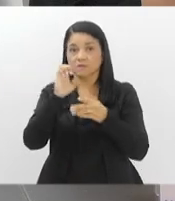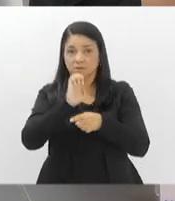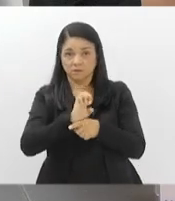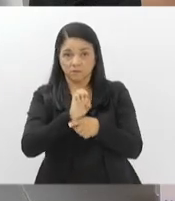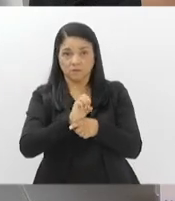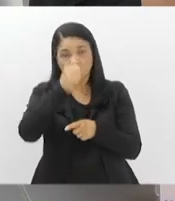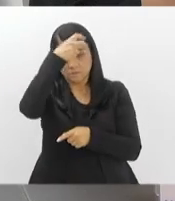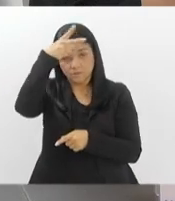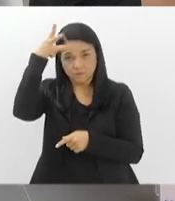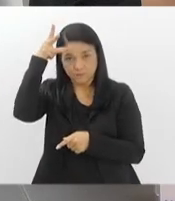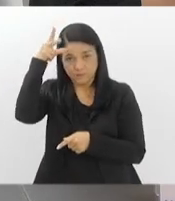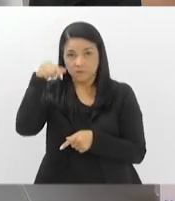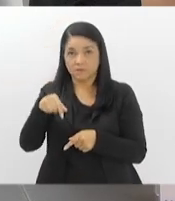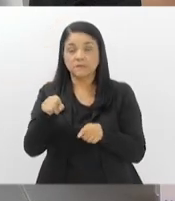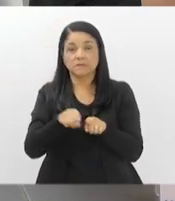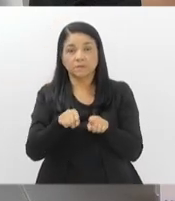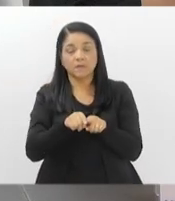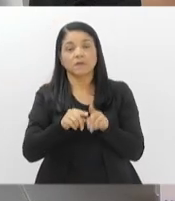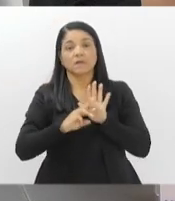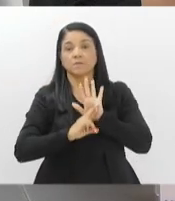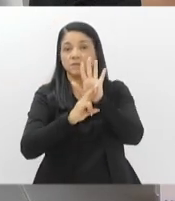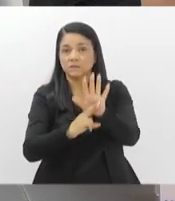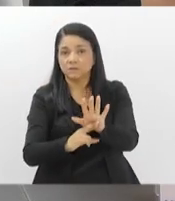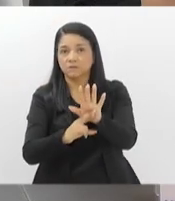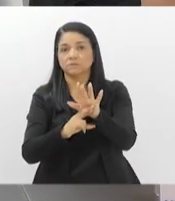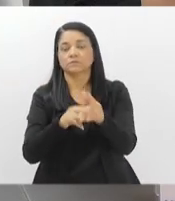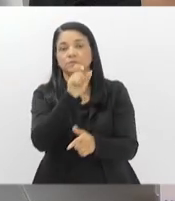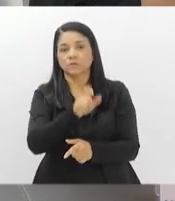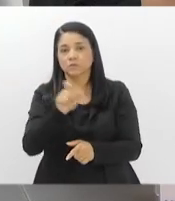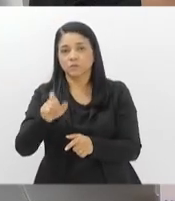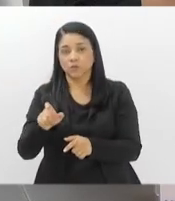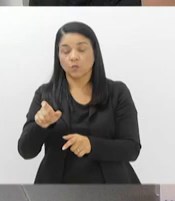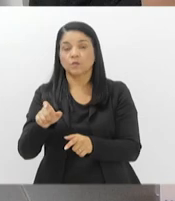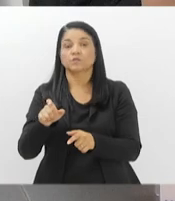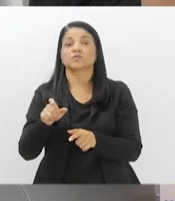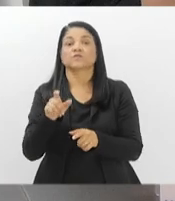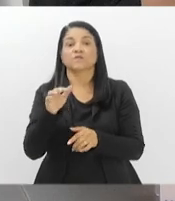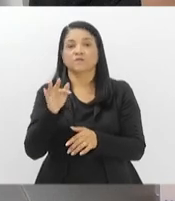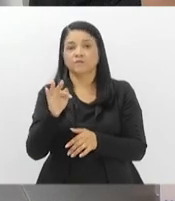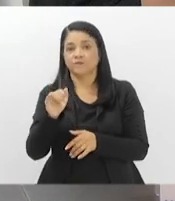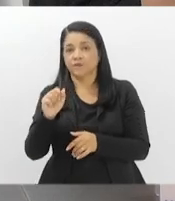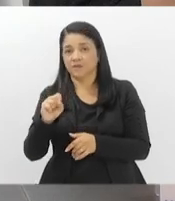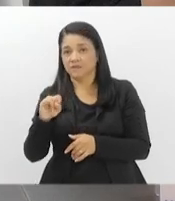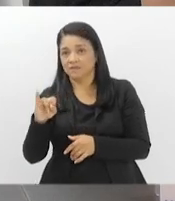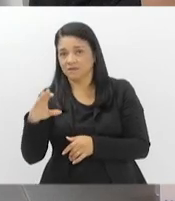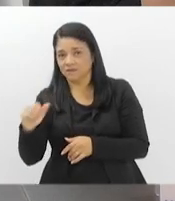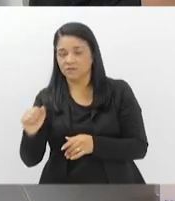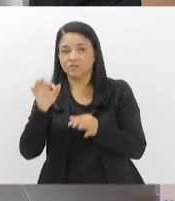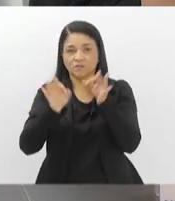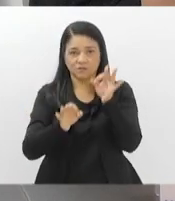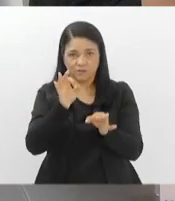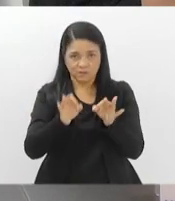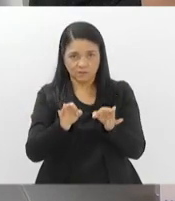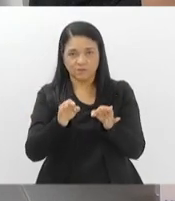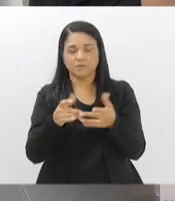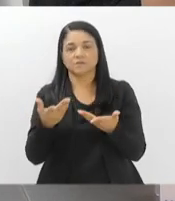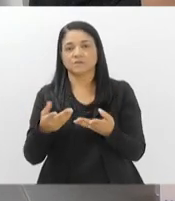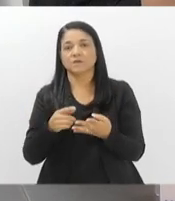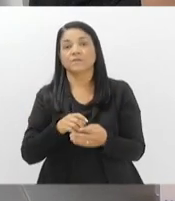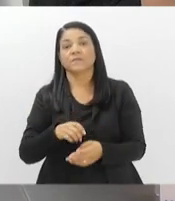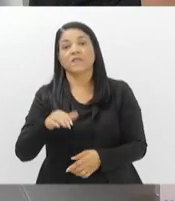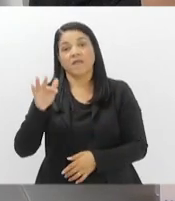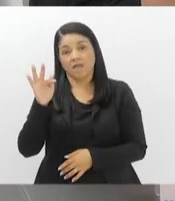ou municipais assim como dos representantes das pessoas físicas e jurídicas acimas acima elencadas